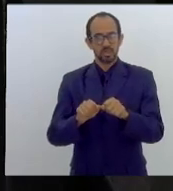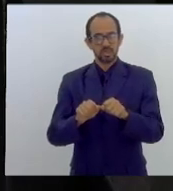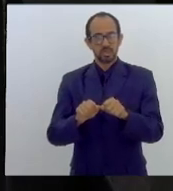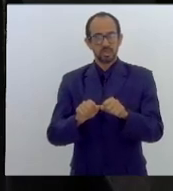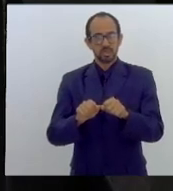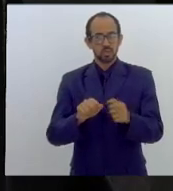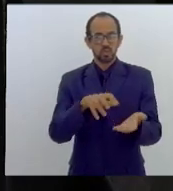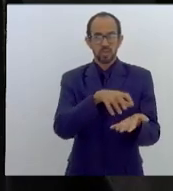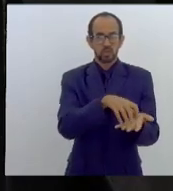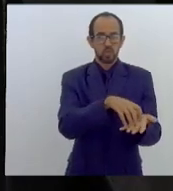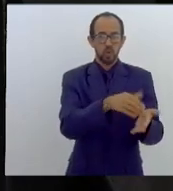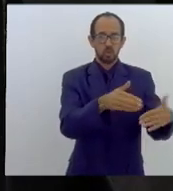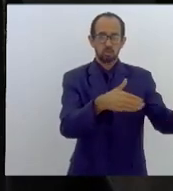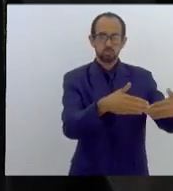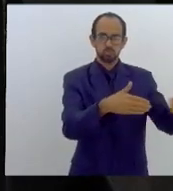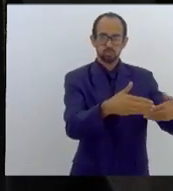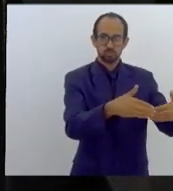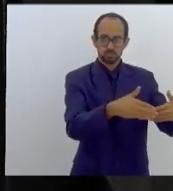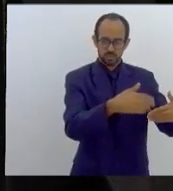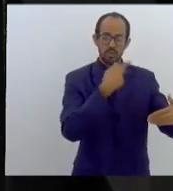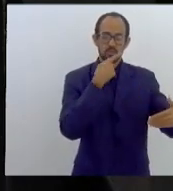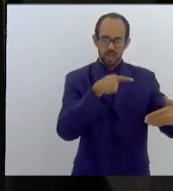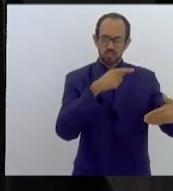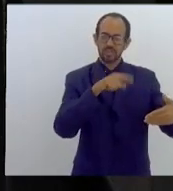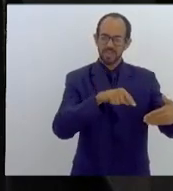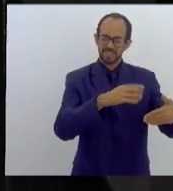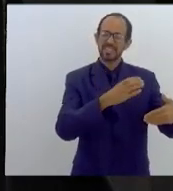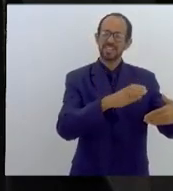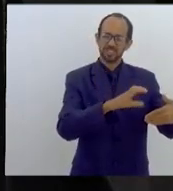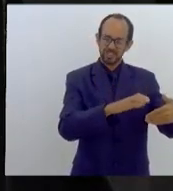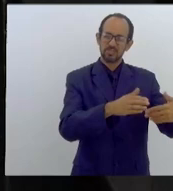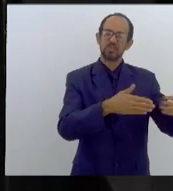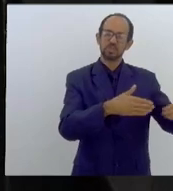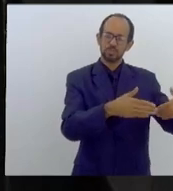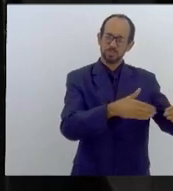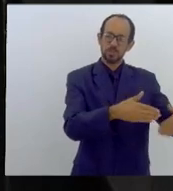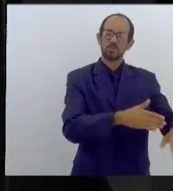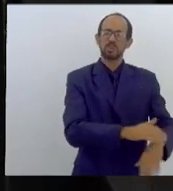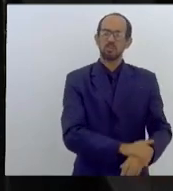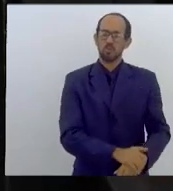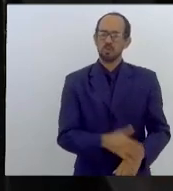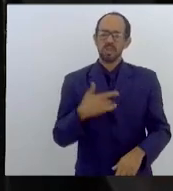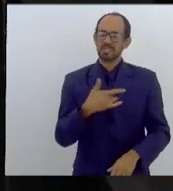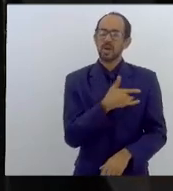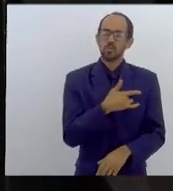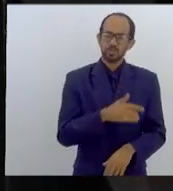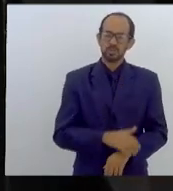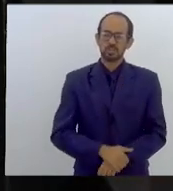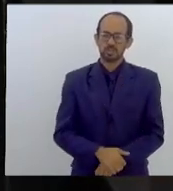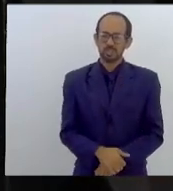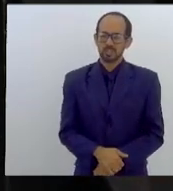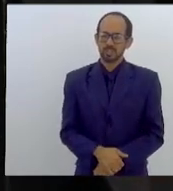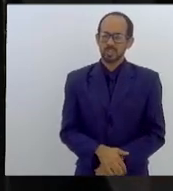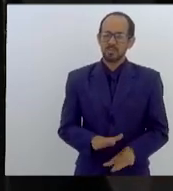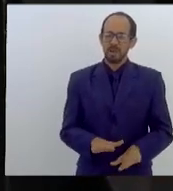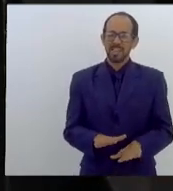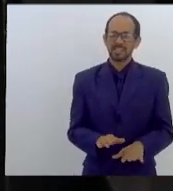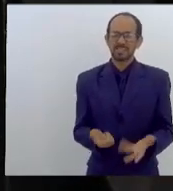industrial, que eu gosto de chamar complexo científico, econômico e industrial da saúde. Enfim, ou seja, enquanto isso, a gente